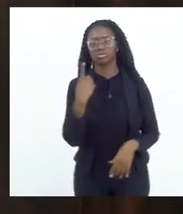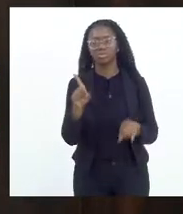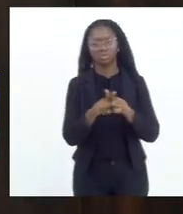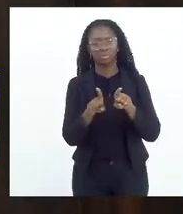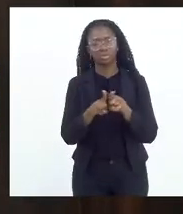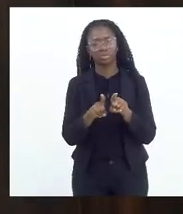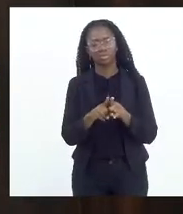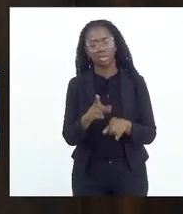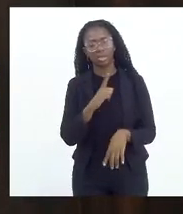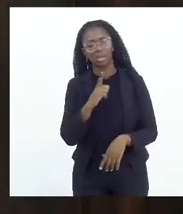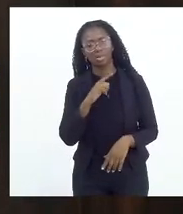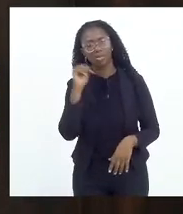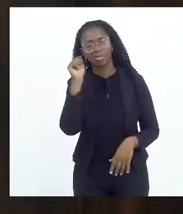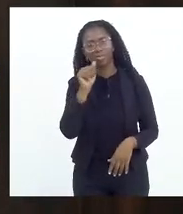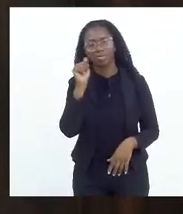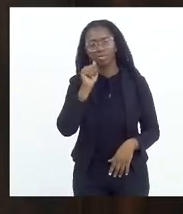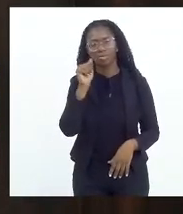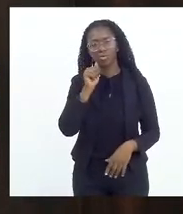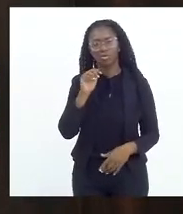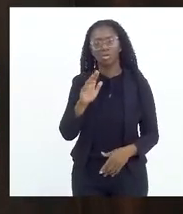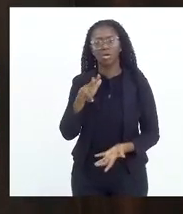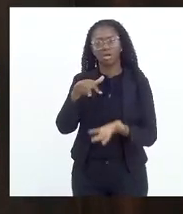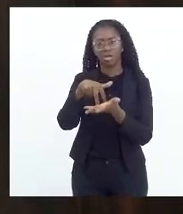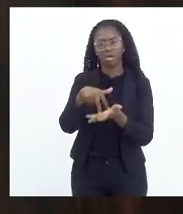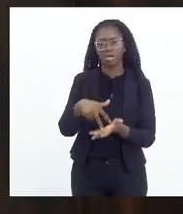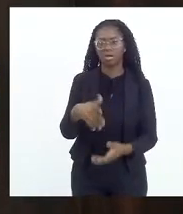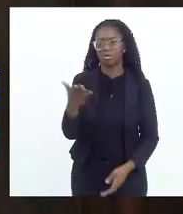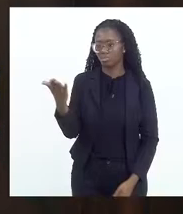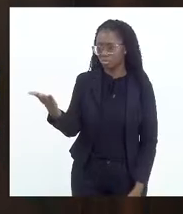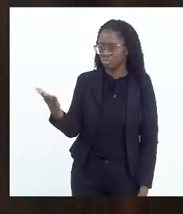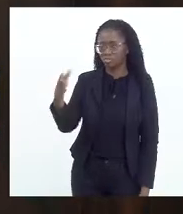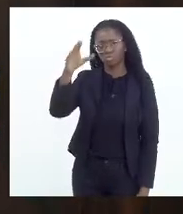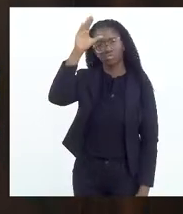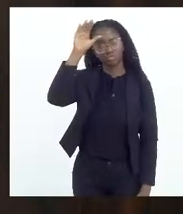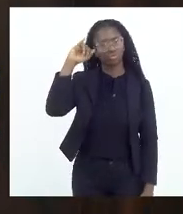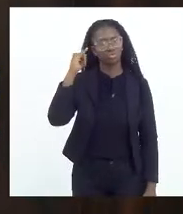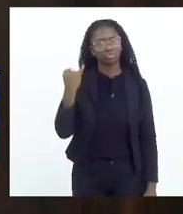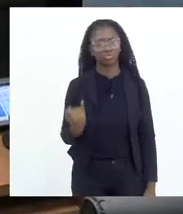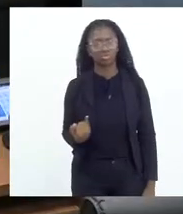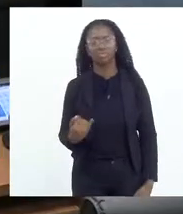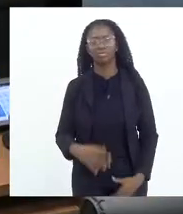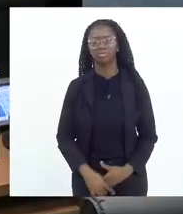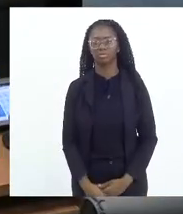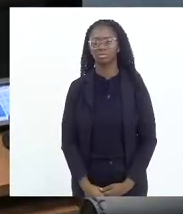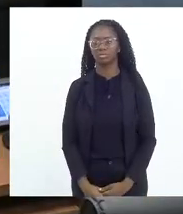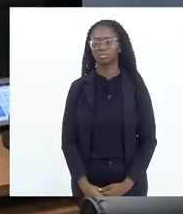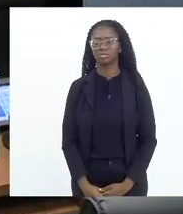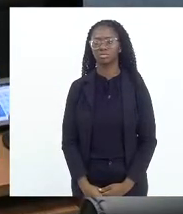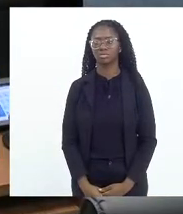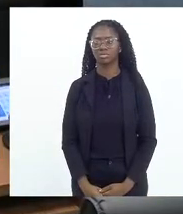mulher sendo indicada pela essa casa legislativa. Tia Ju. Está feito o registro, deputado?